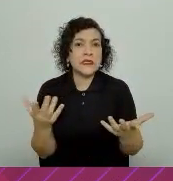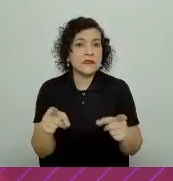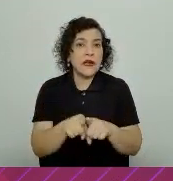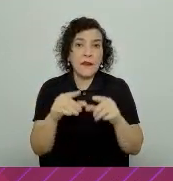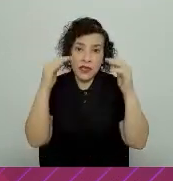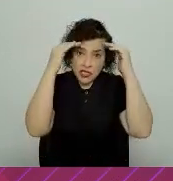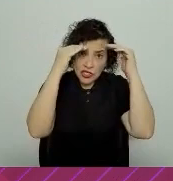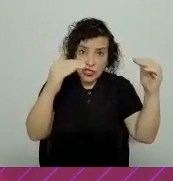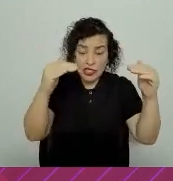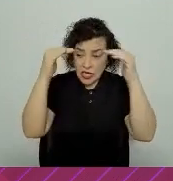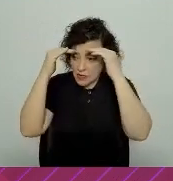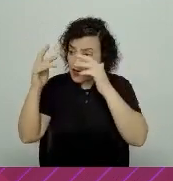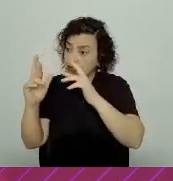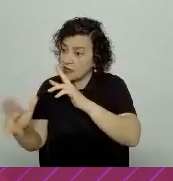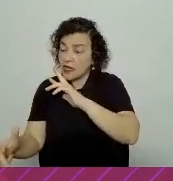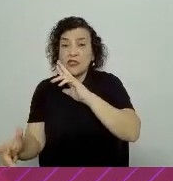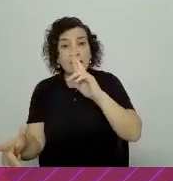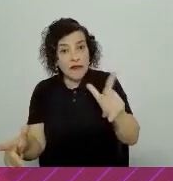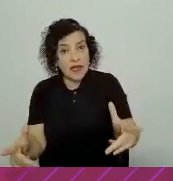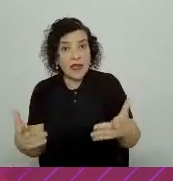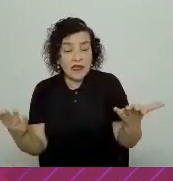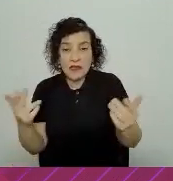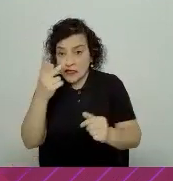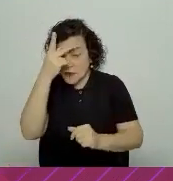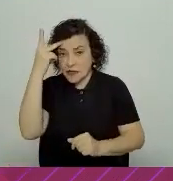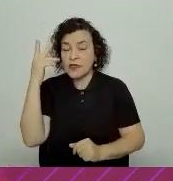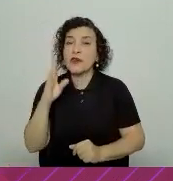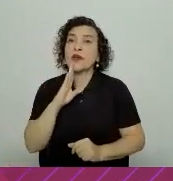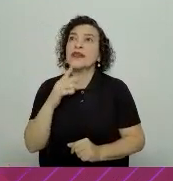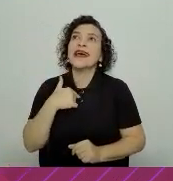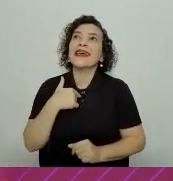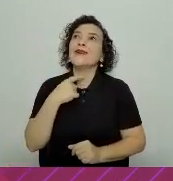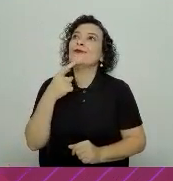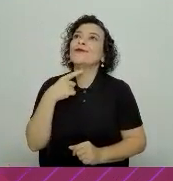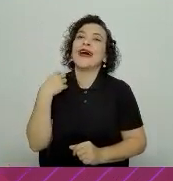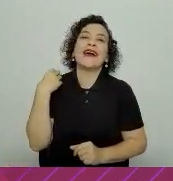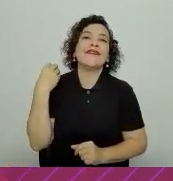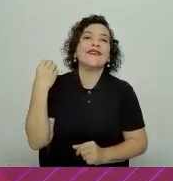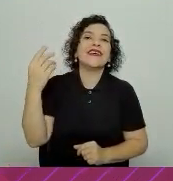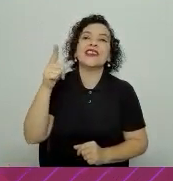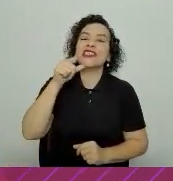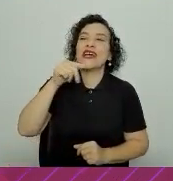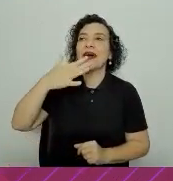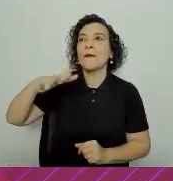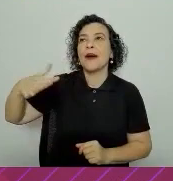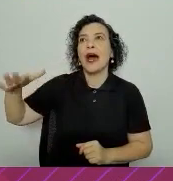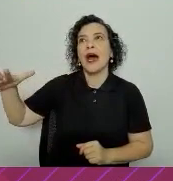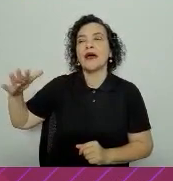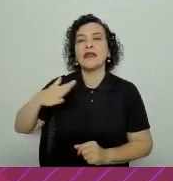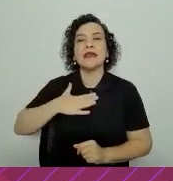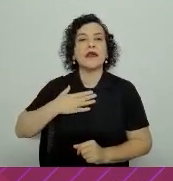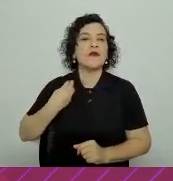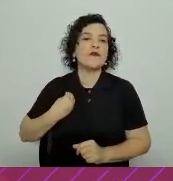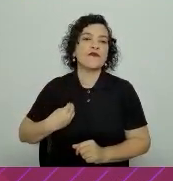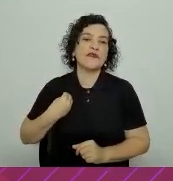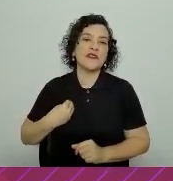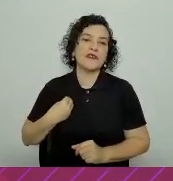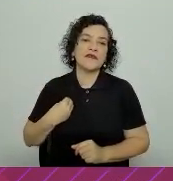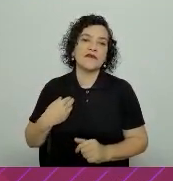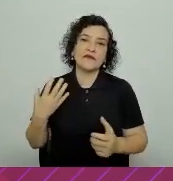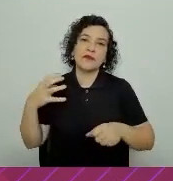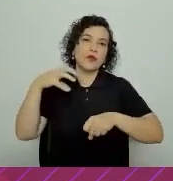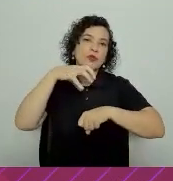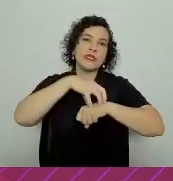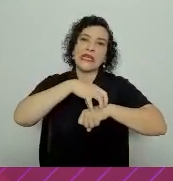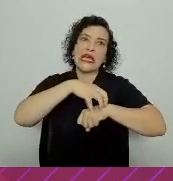de as pessoas poderem conhecer por exemplo eu não consigo viajar para o mar eu moro sei lá no centro do